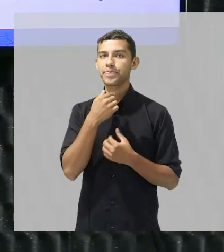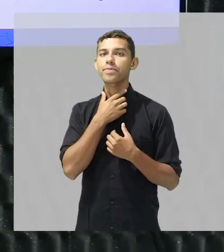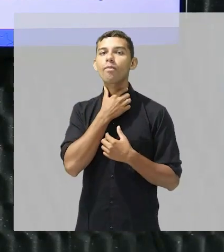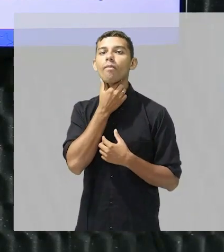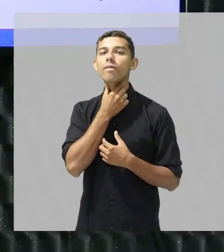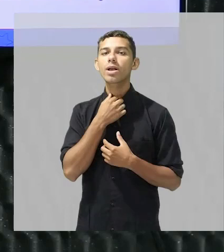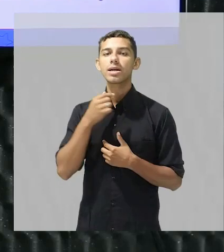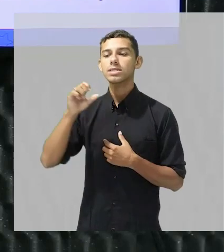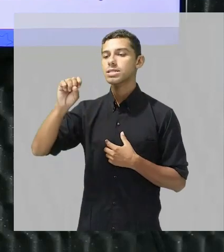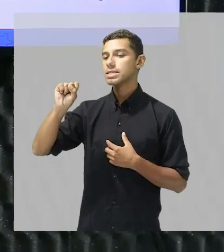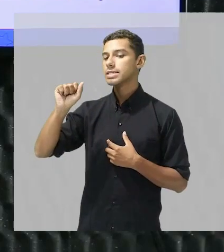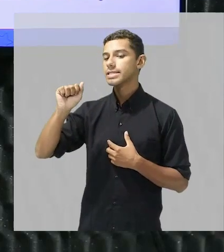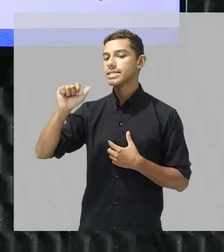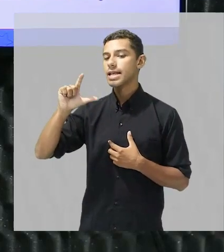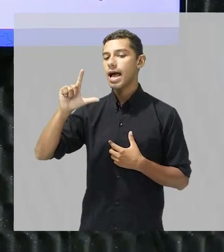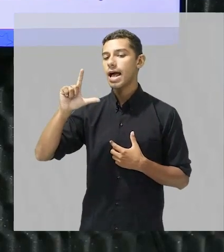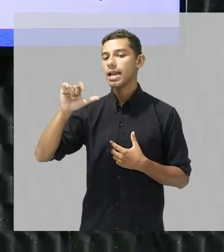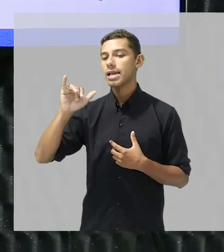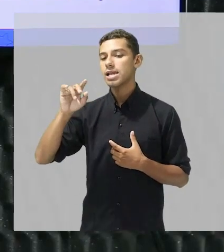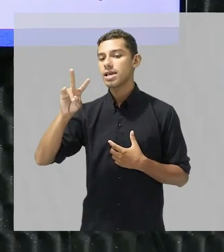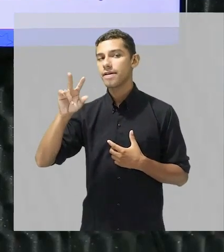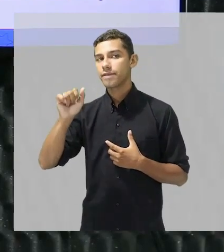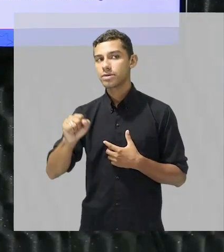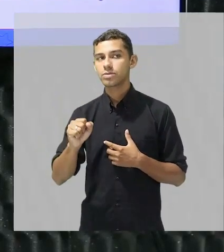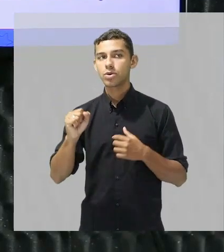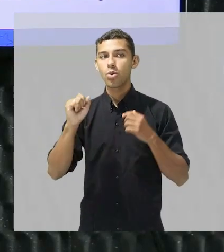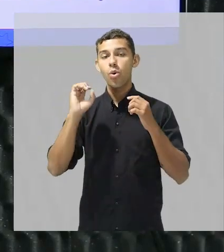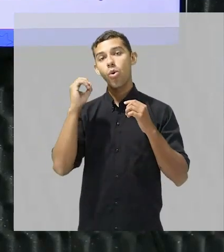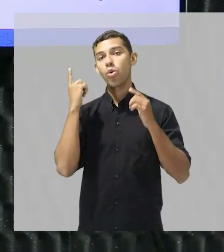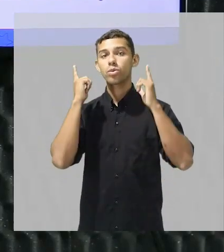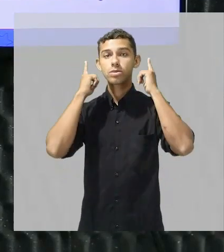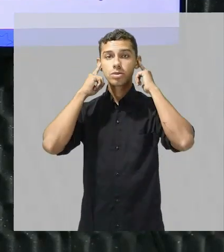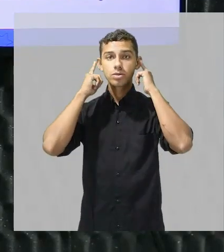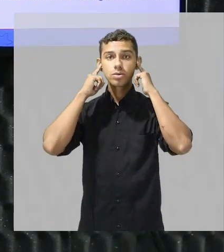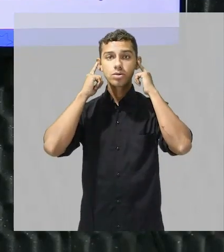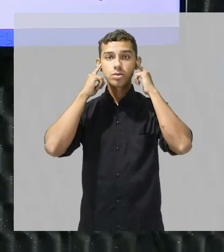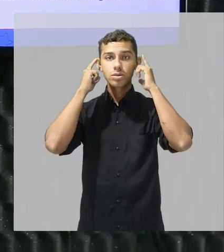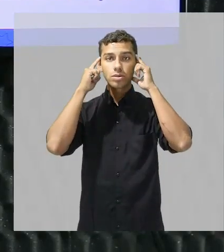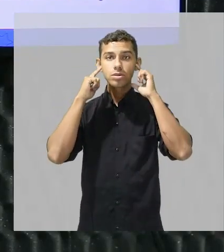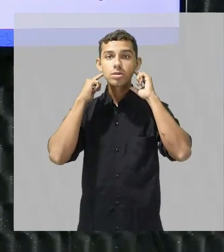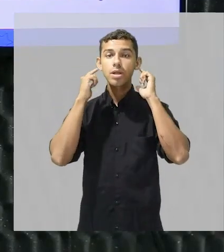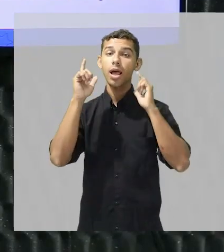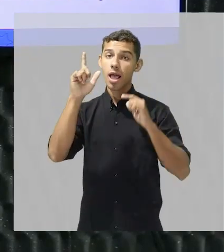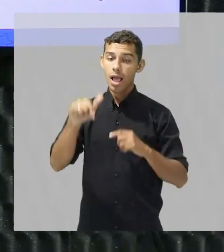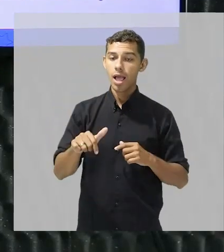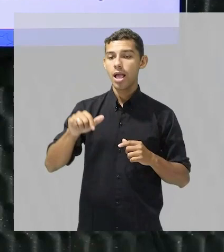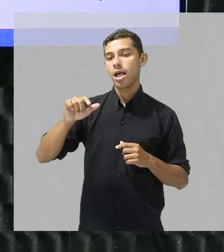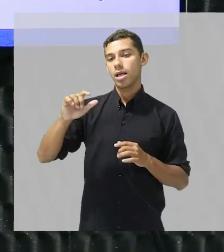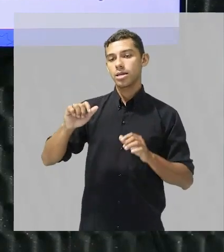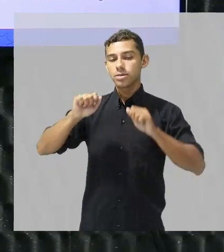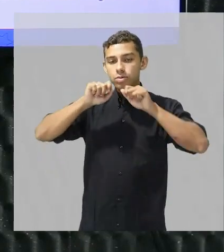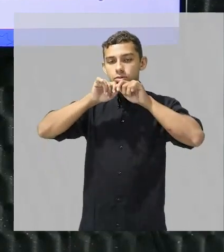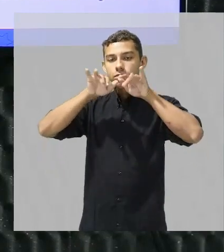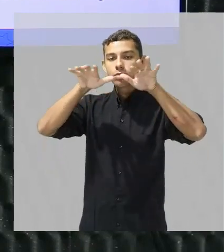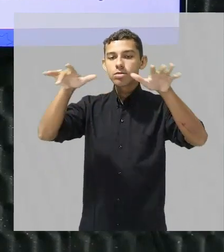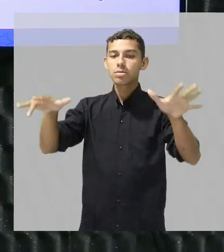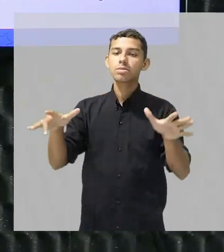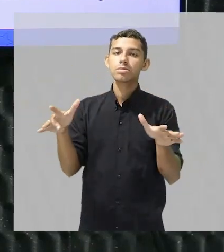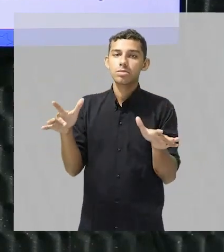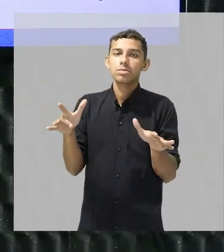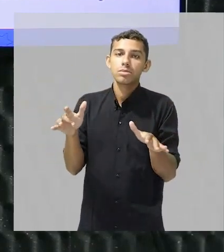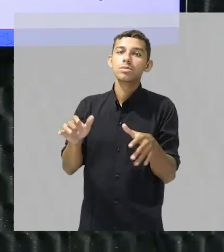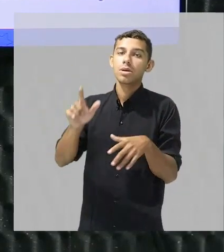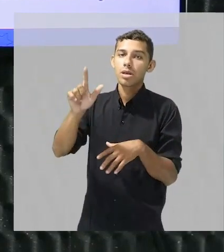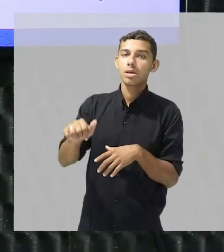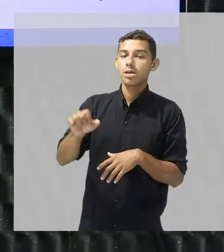ficam aqui nessa região, tá? Ou nessa região aqui. Então, essas glândulas liberam uma secreção,